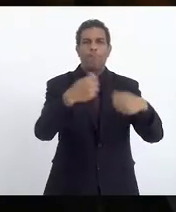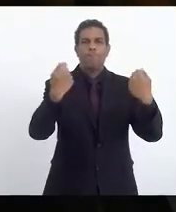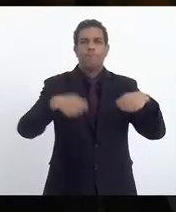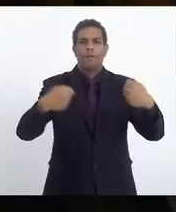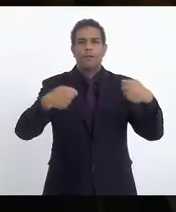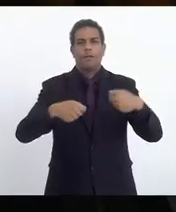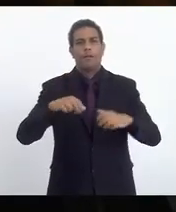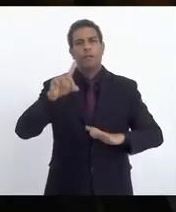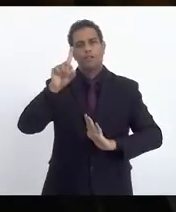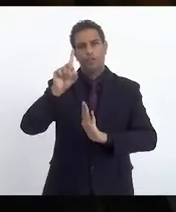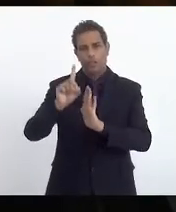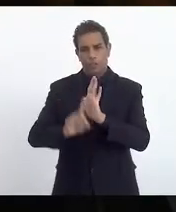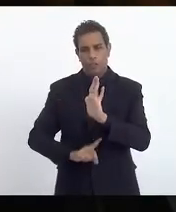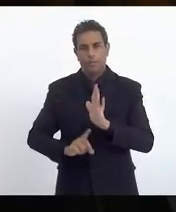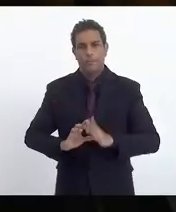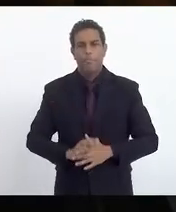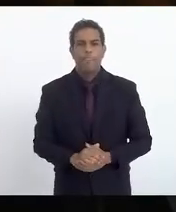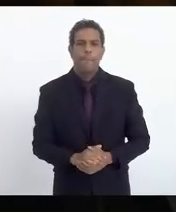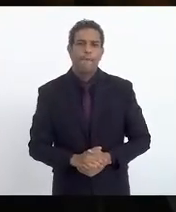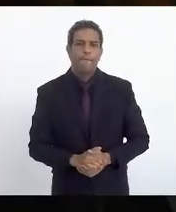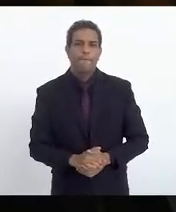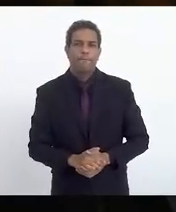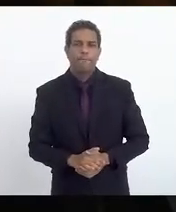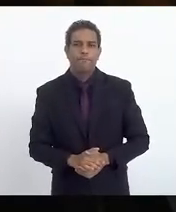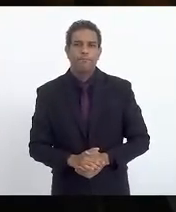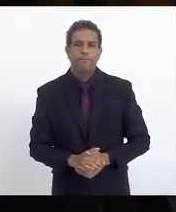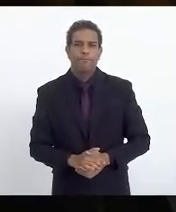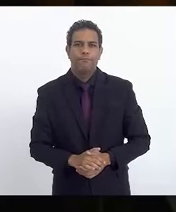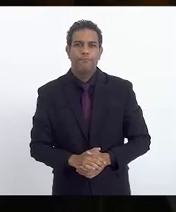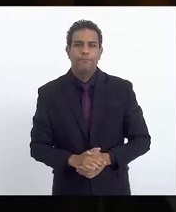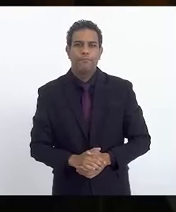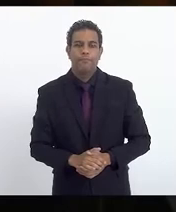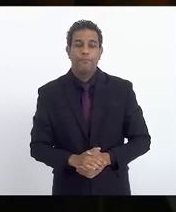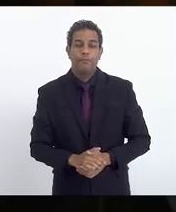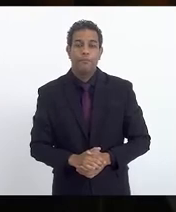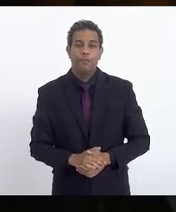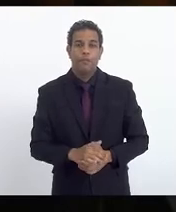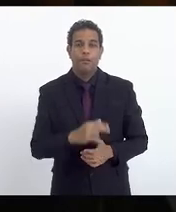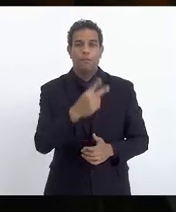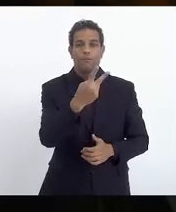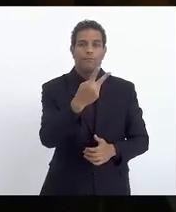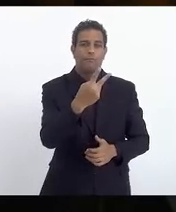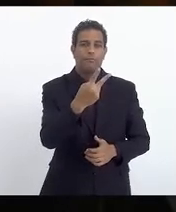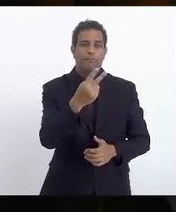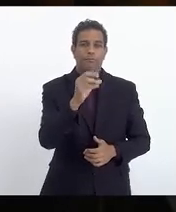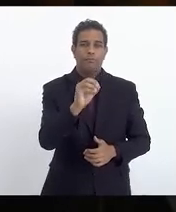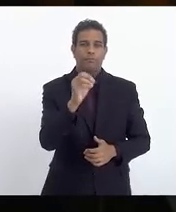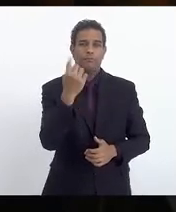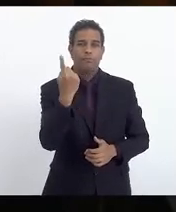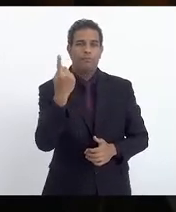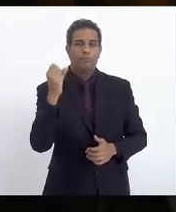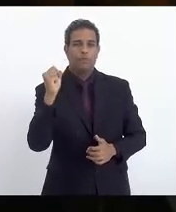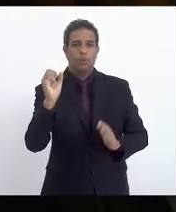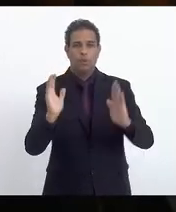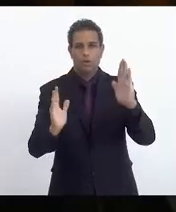necessidade tem direito de fazer e agora em 2018